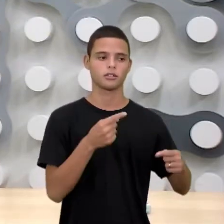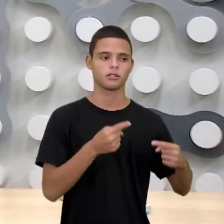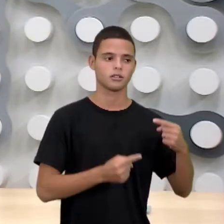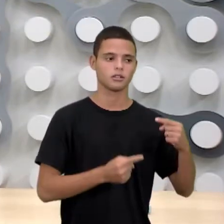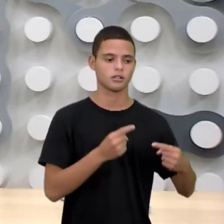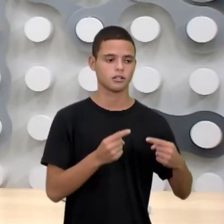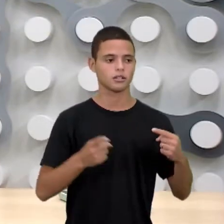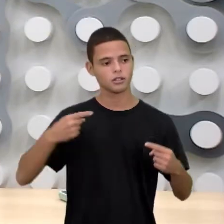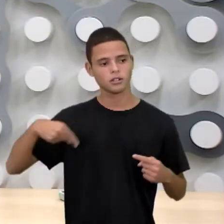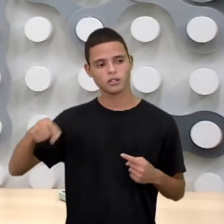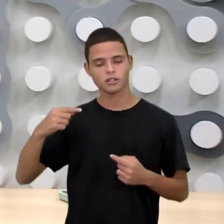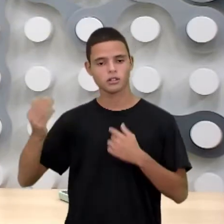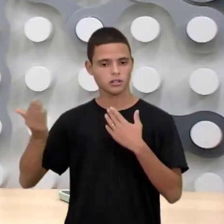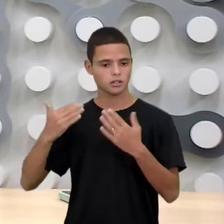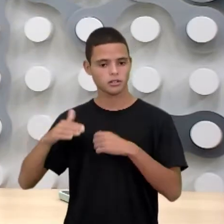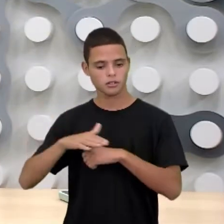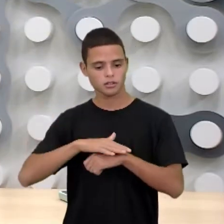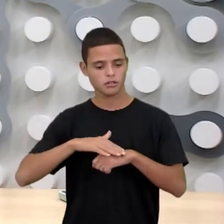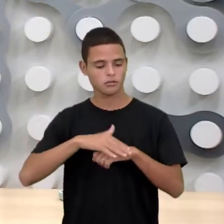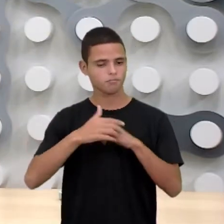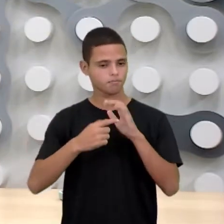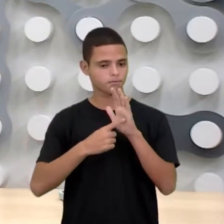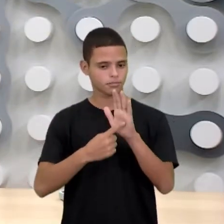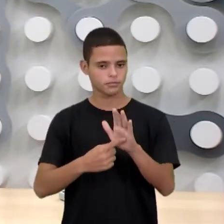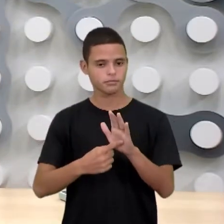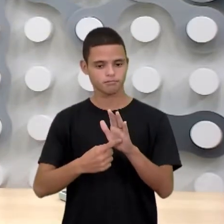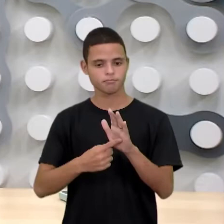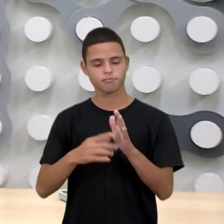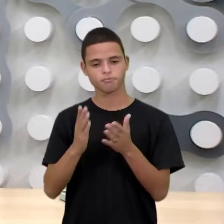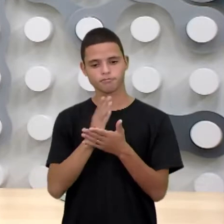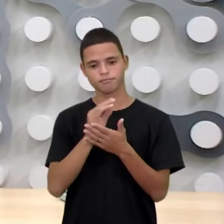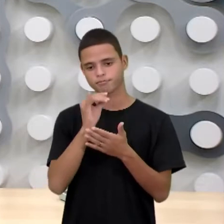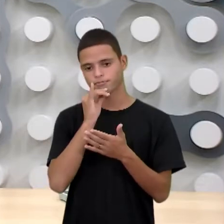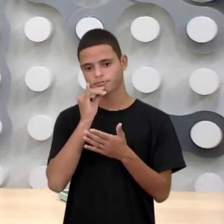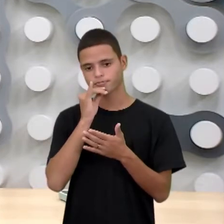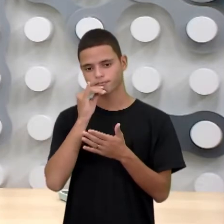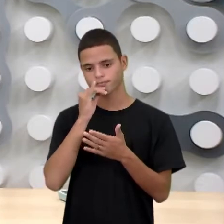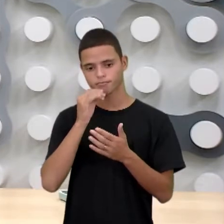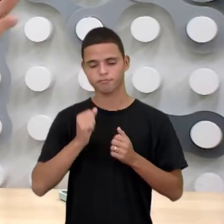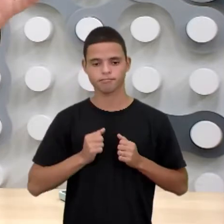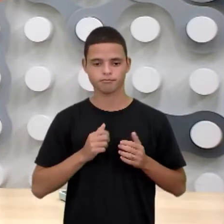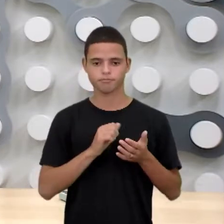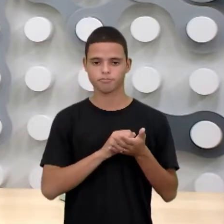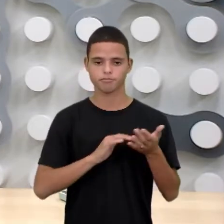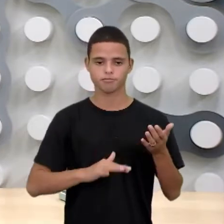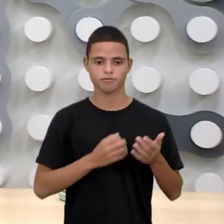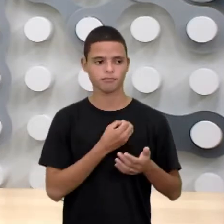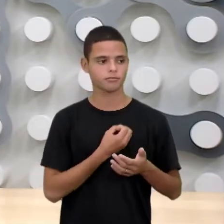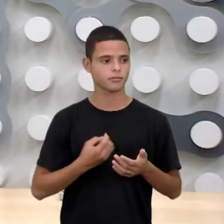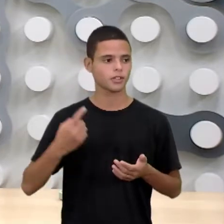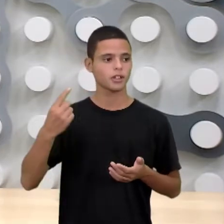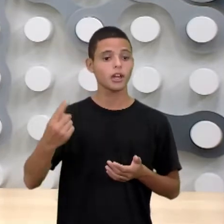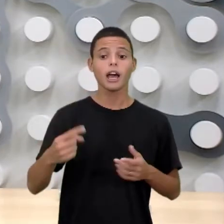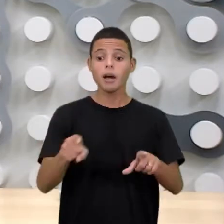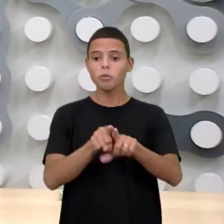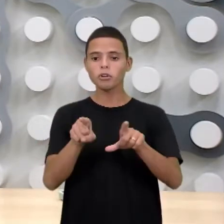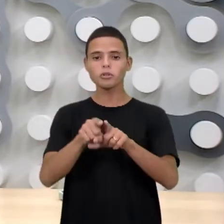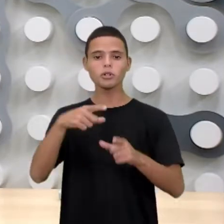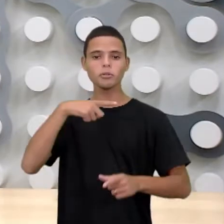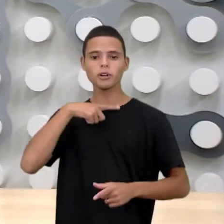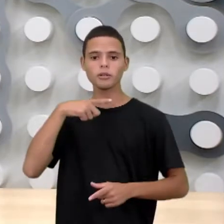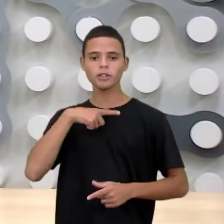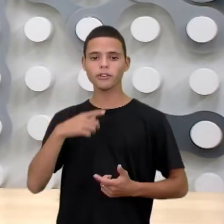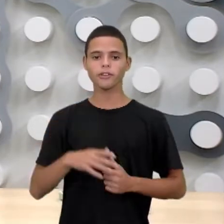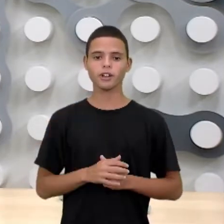vem falando isso e mostrando exemplos aí desde a atividade 1, né, que começamos lá no início, né, com a atividade